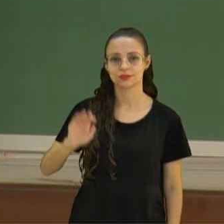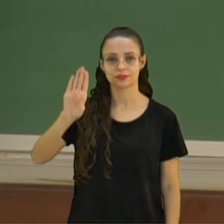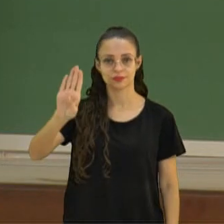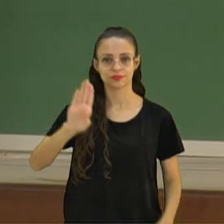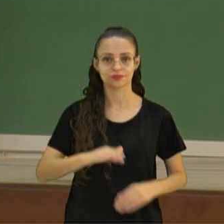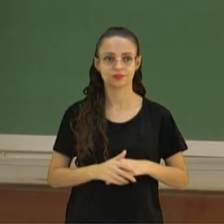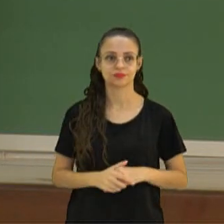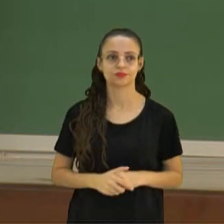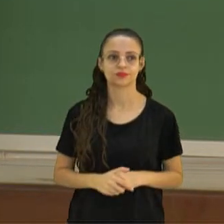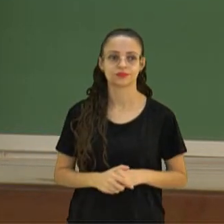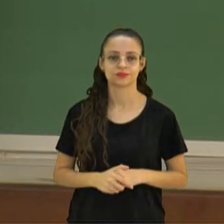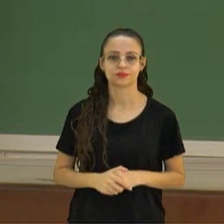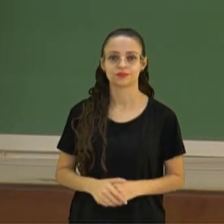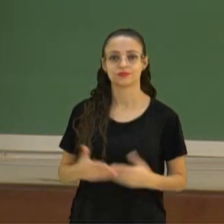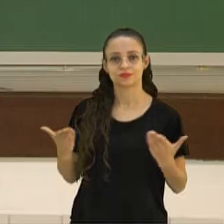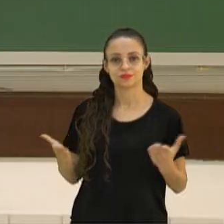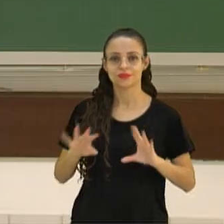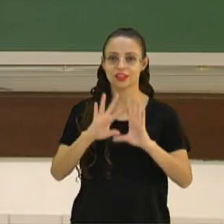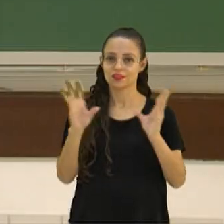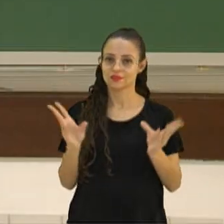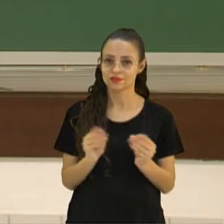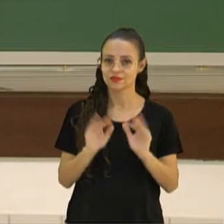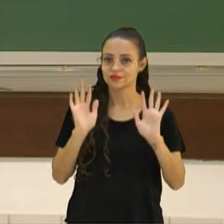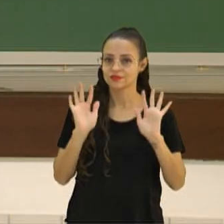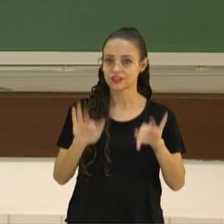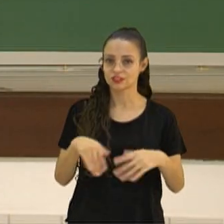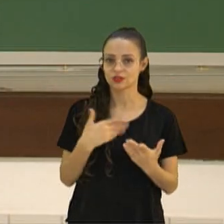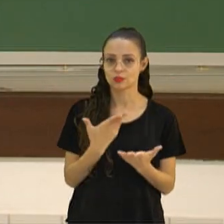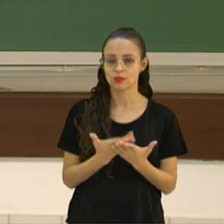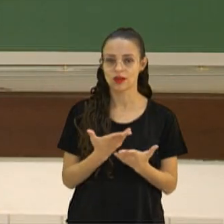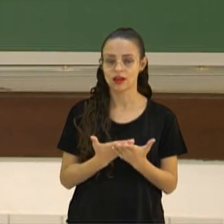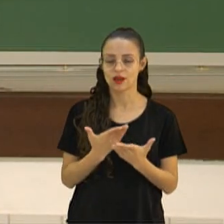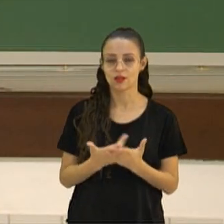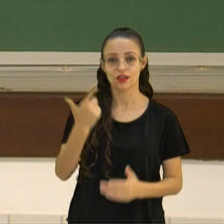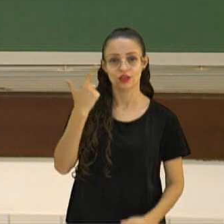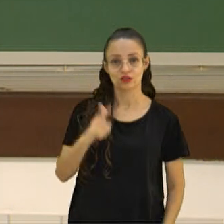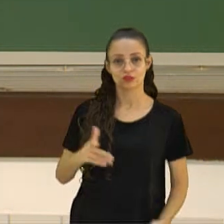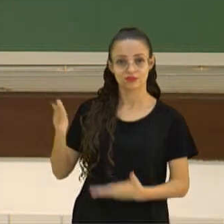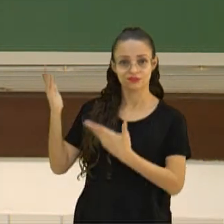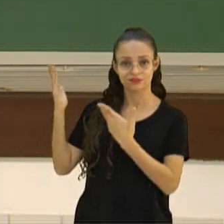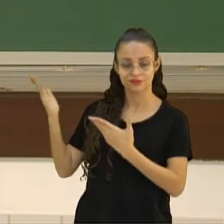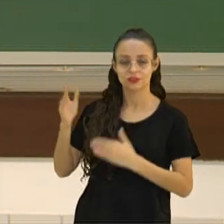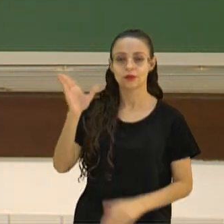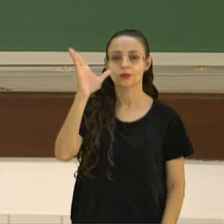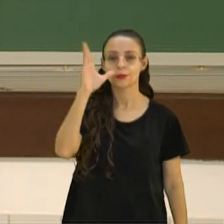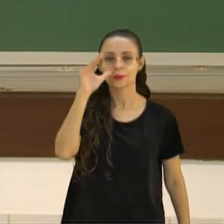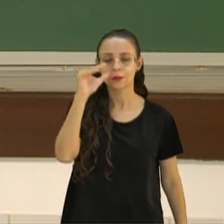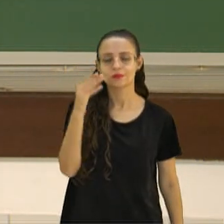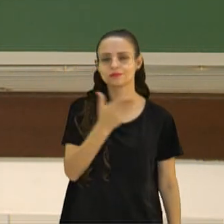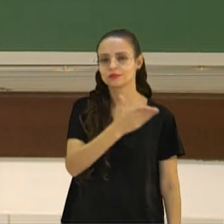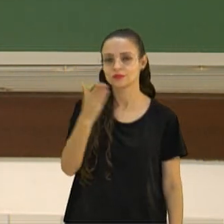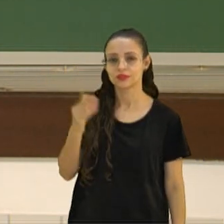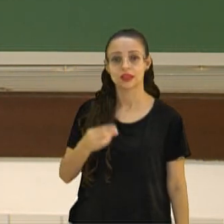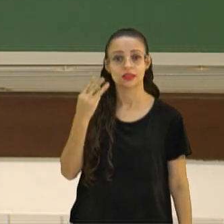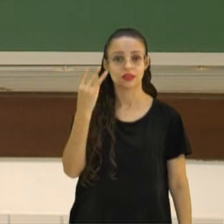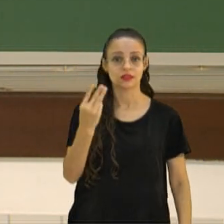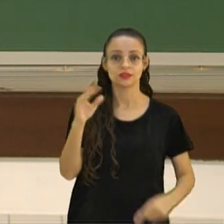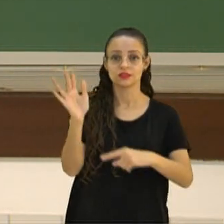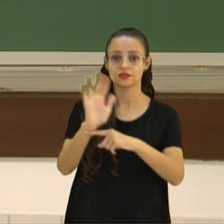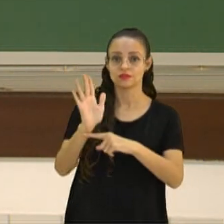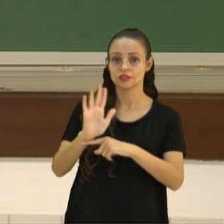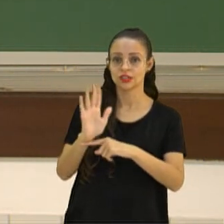B. E assim fechamos a nossa aula, né? Trazemos novamente o quadro Saiba Mais, ali que são, no caso, são 3 vídeos, né, que vão